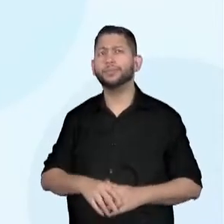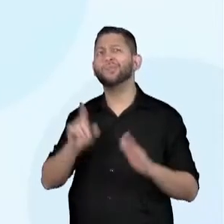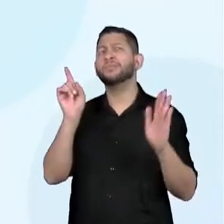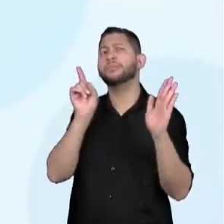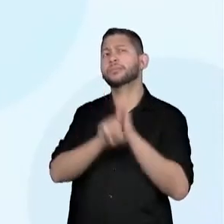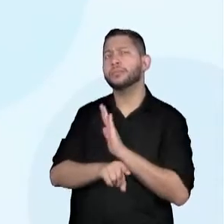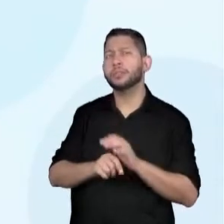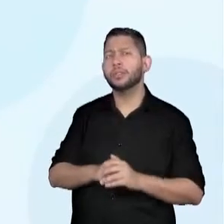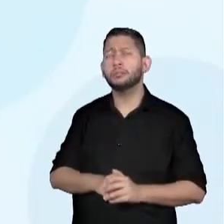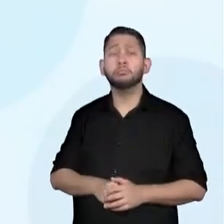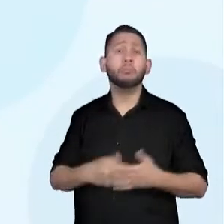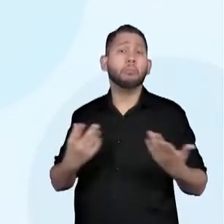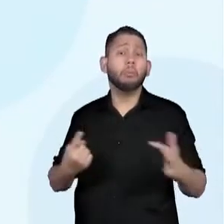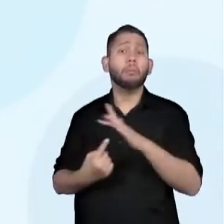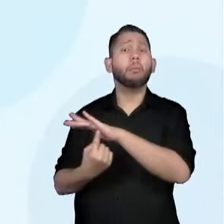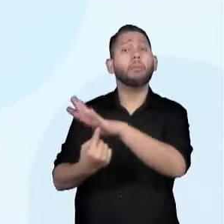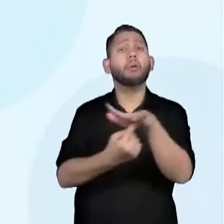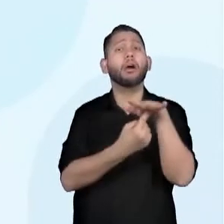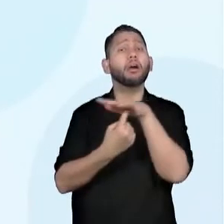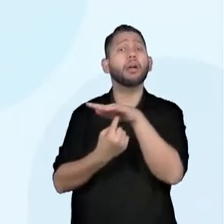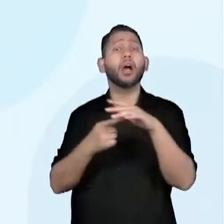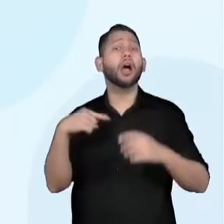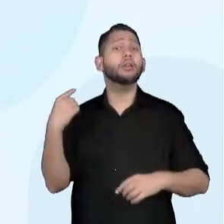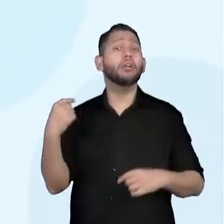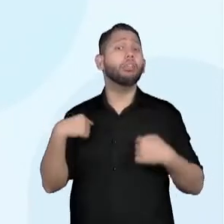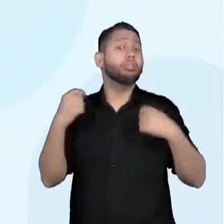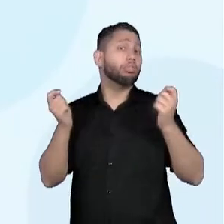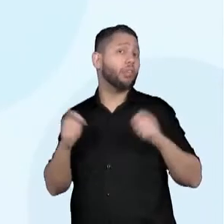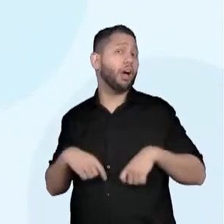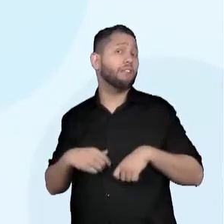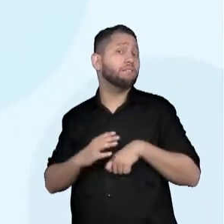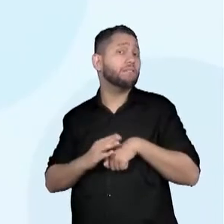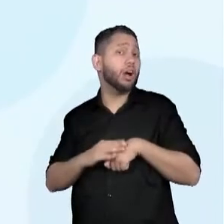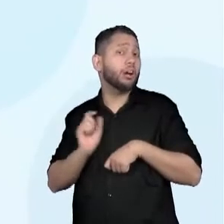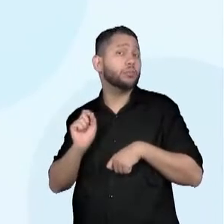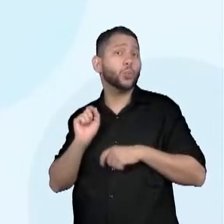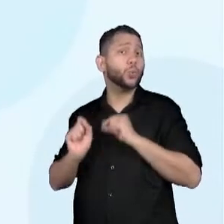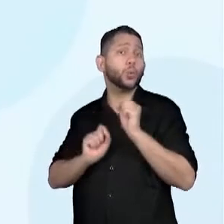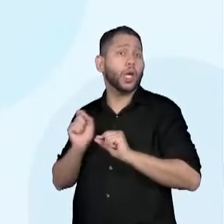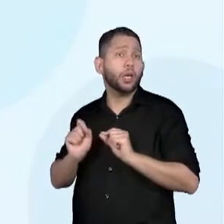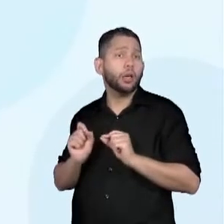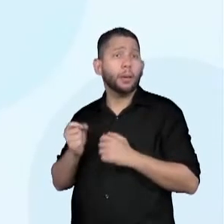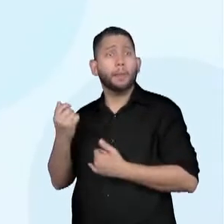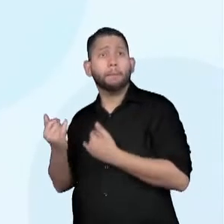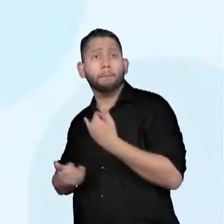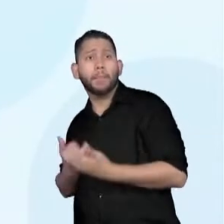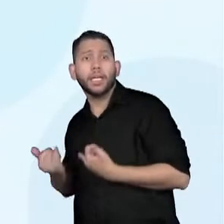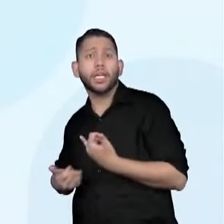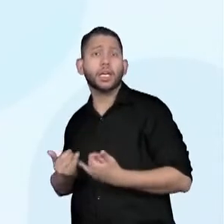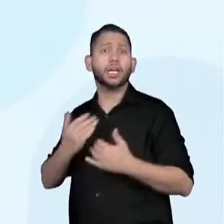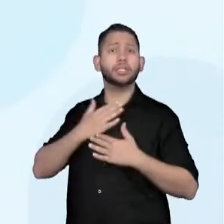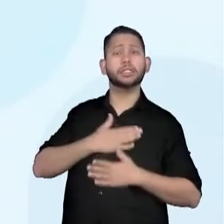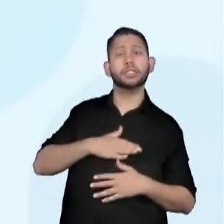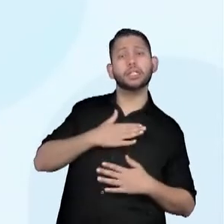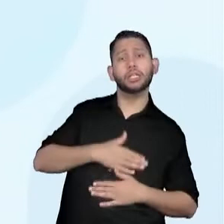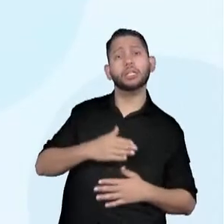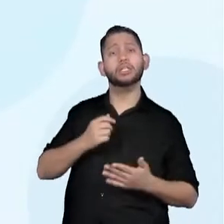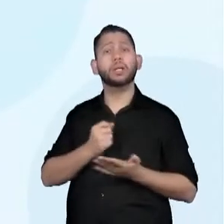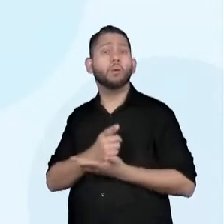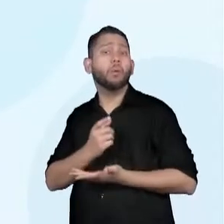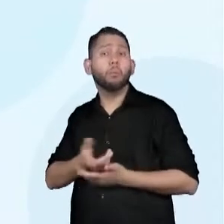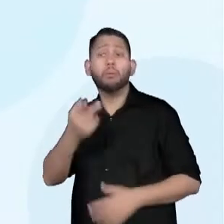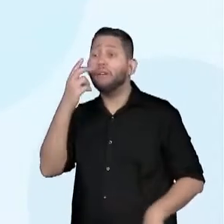do and see at the park? Que coisas você consegue fazer e ver no